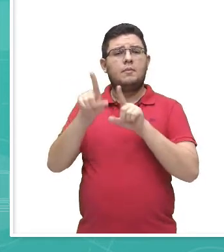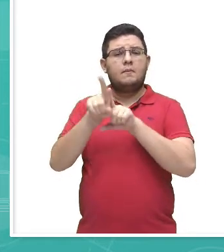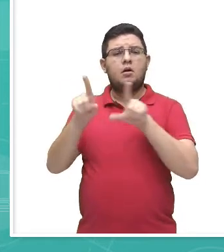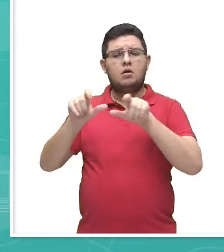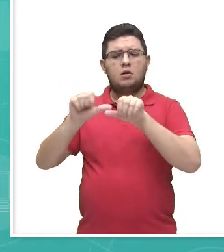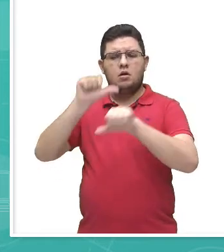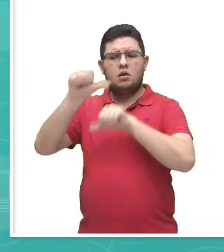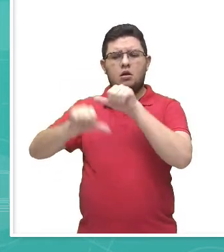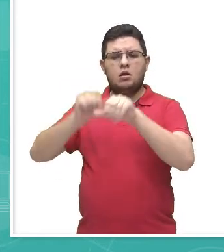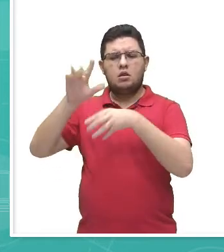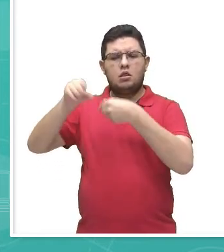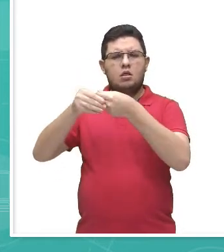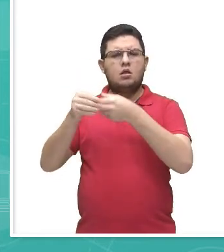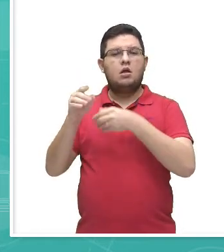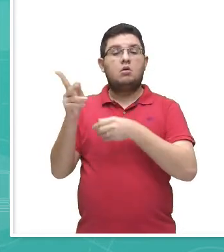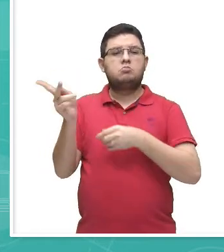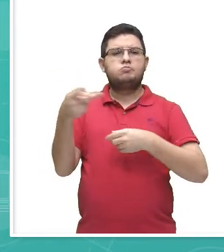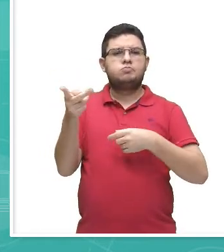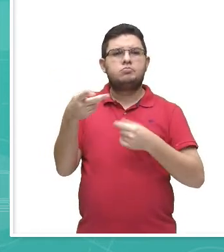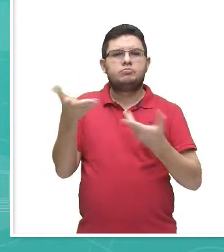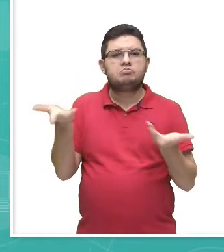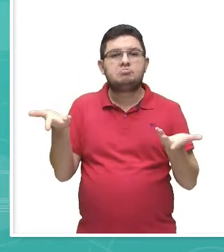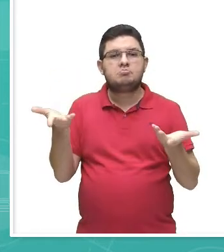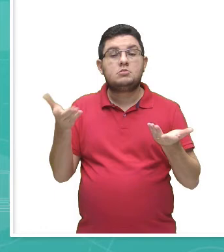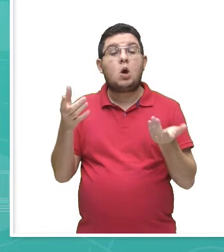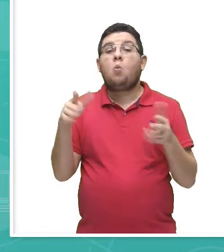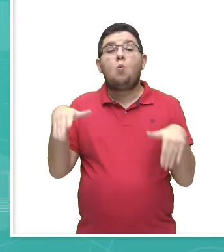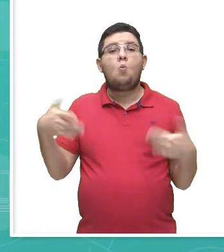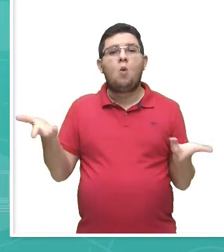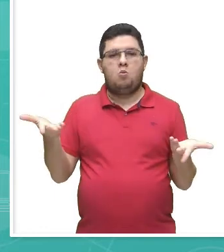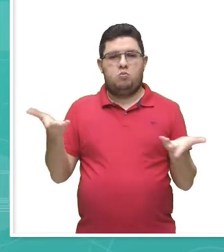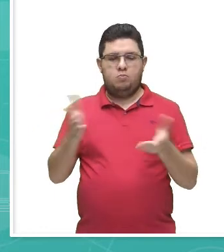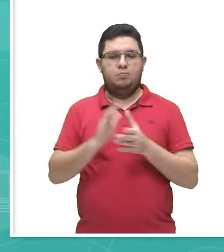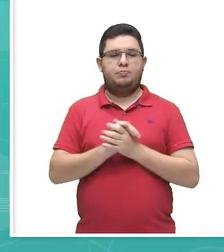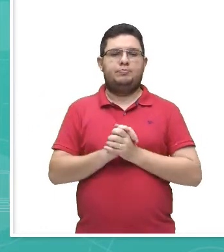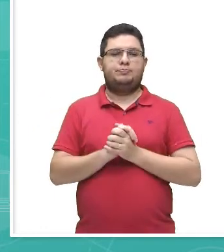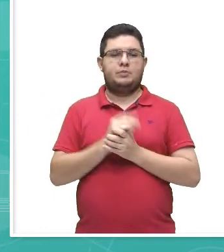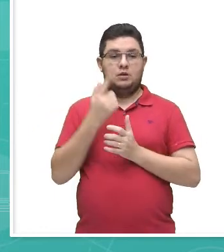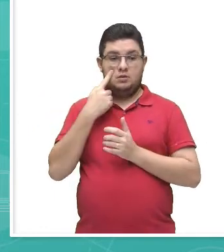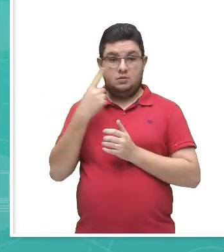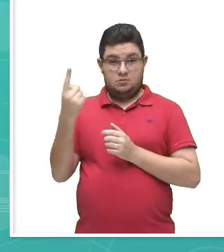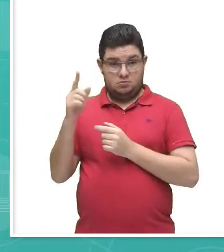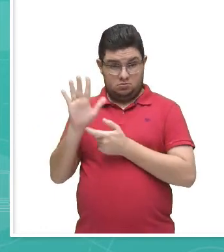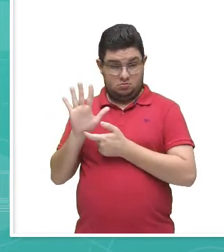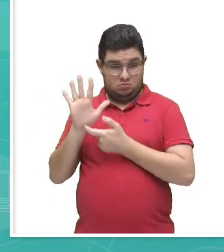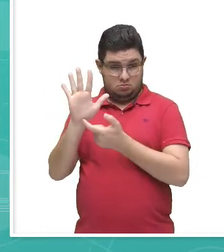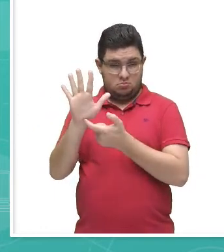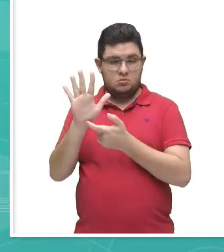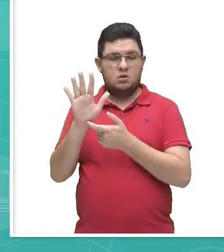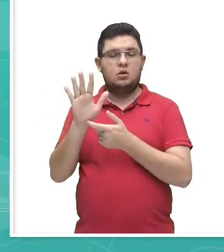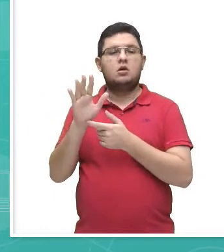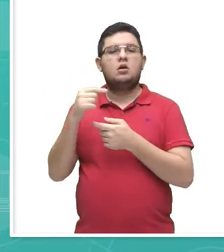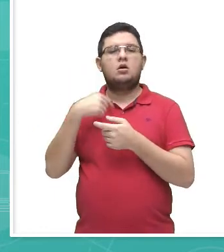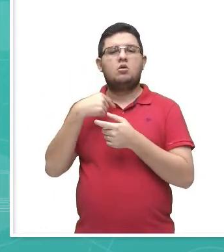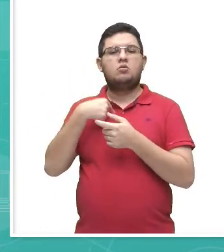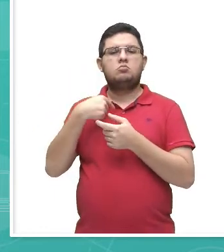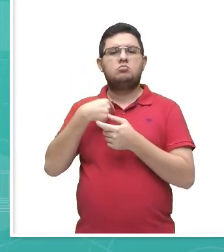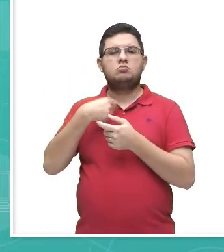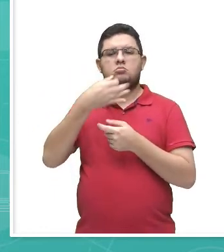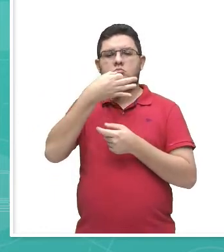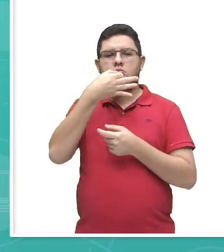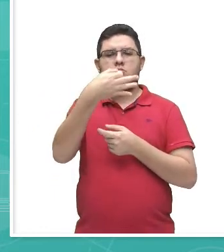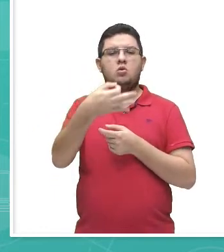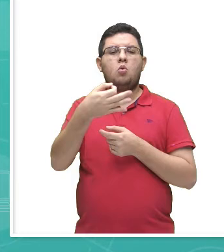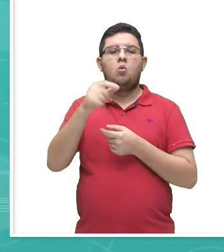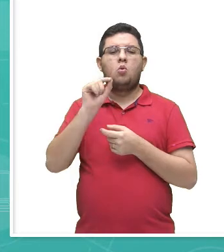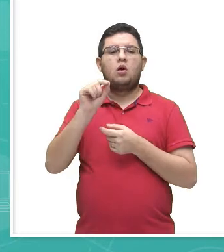né, na terceira pessoa do singular. Vou mostrar para vocês agora a resposta e aí eu vou comentar por que essa resposta é essa, olha